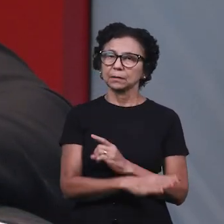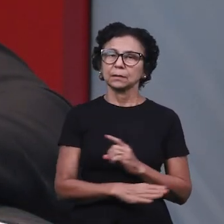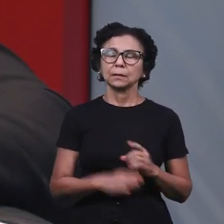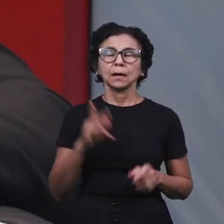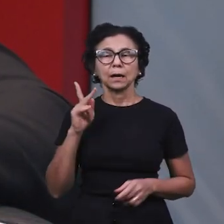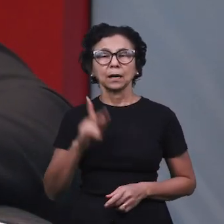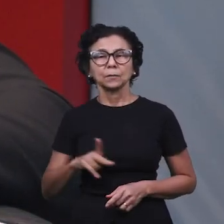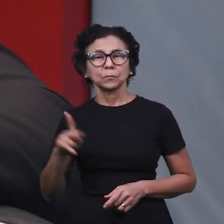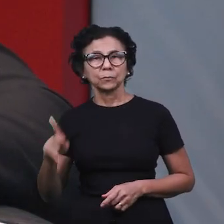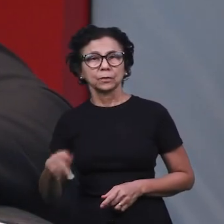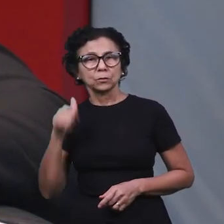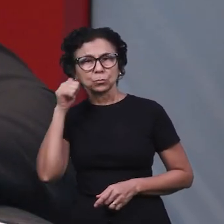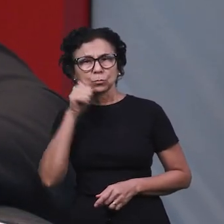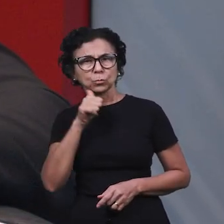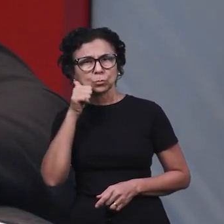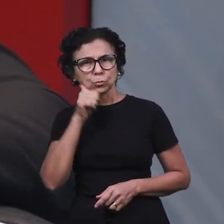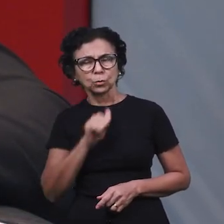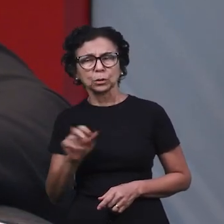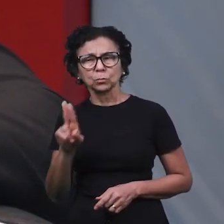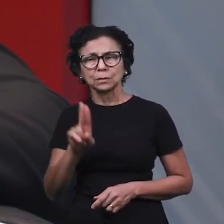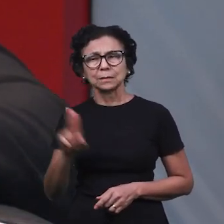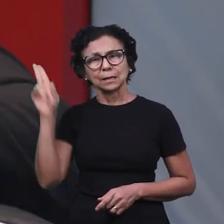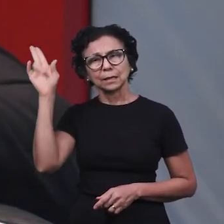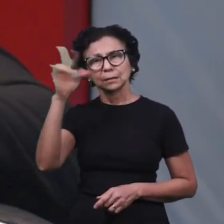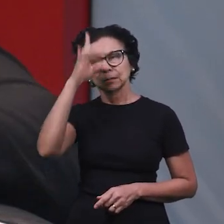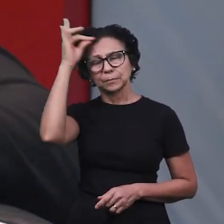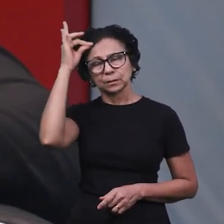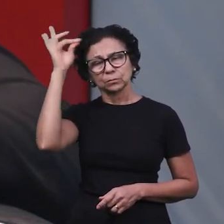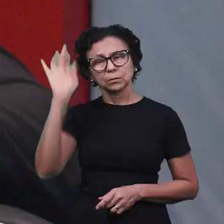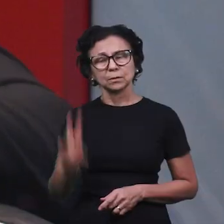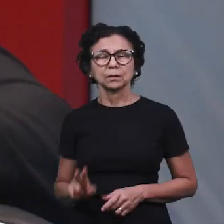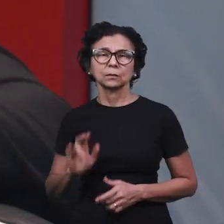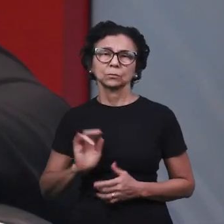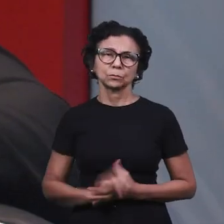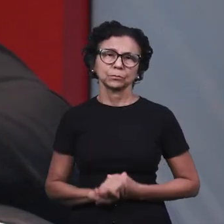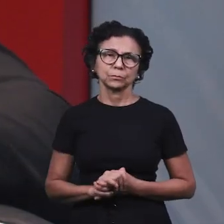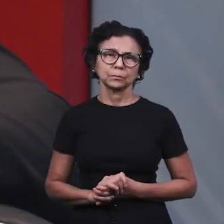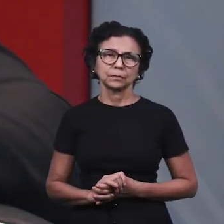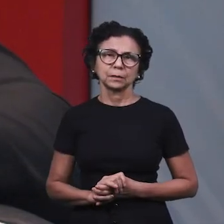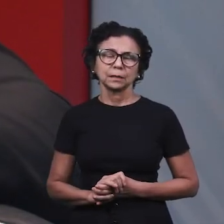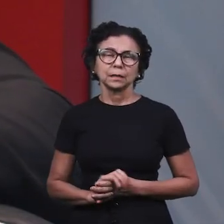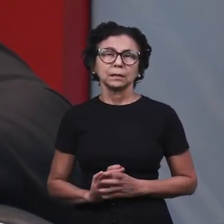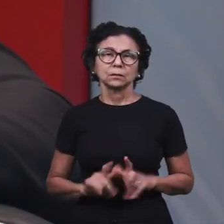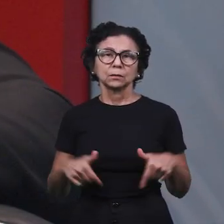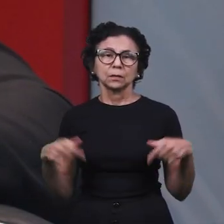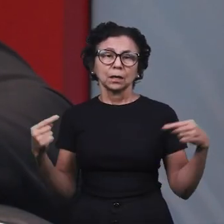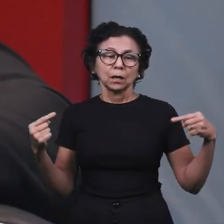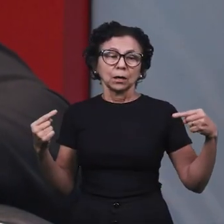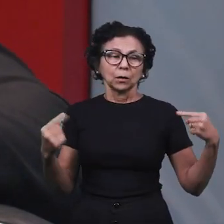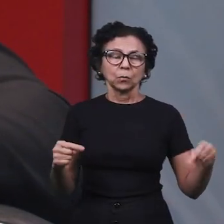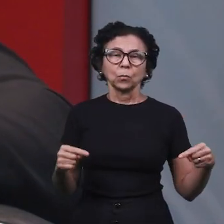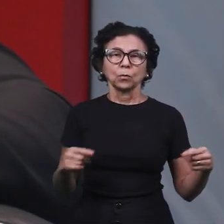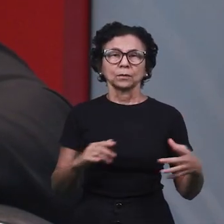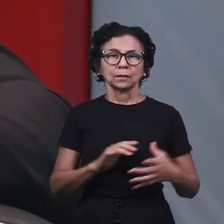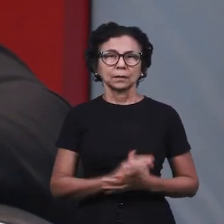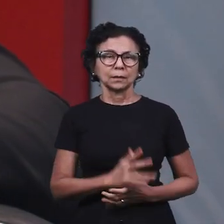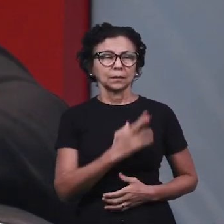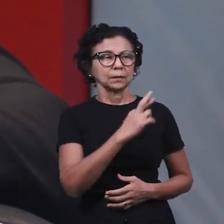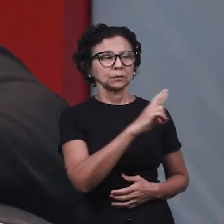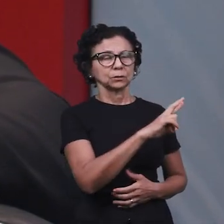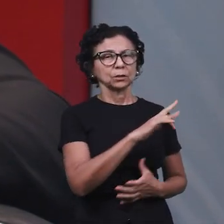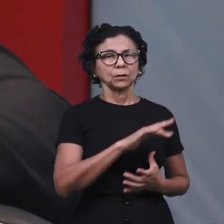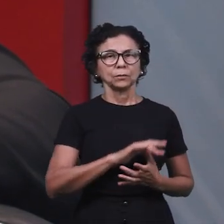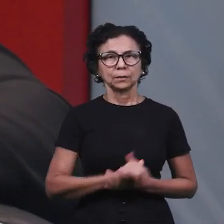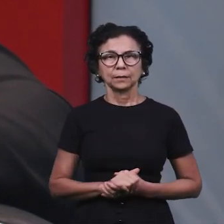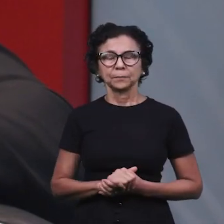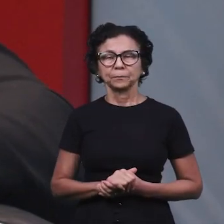As professoras são cheias do Espírito Santo, são chamados pelo Senhor. A ação, pastor, nesta hora é contra Benjamim. A ação nesta hora é contra